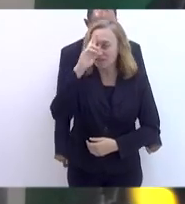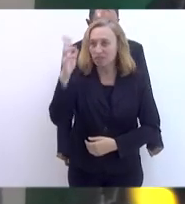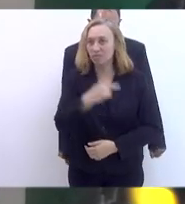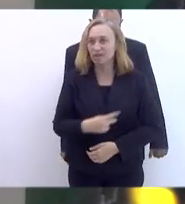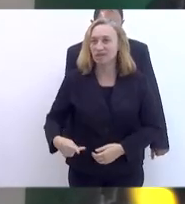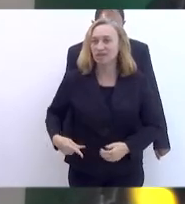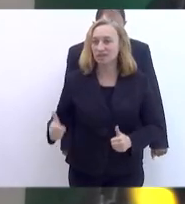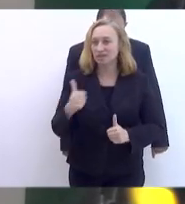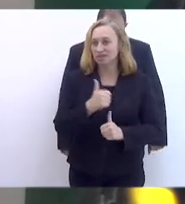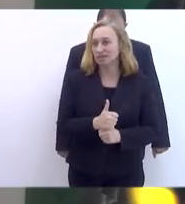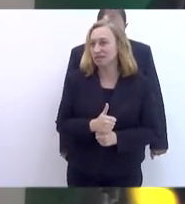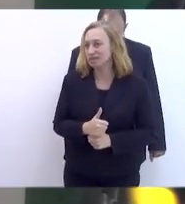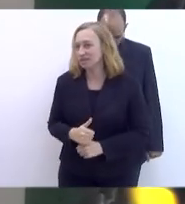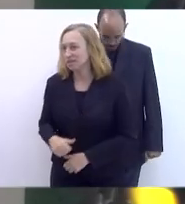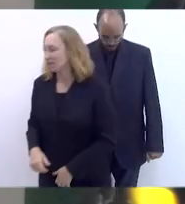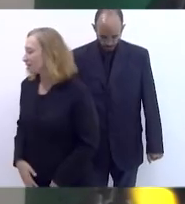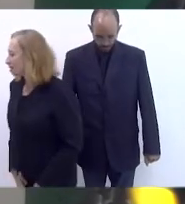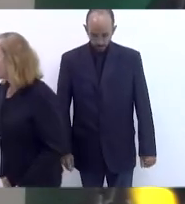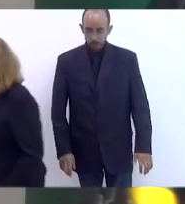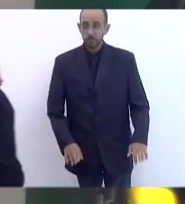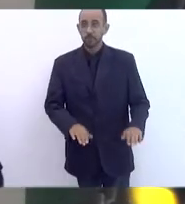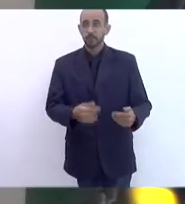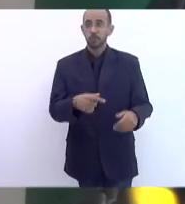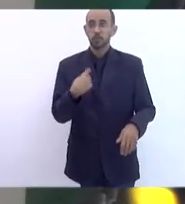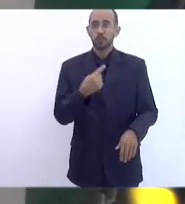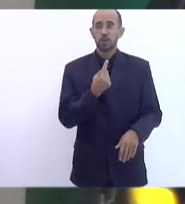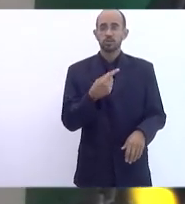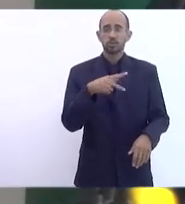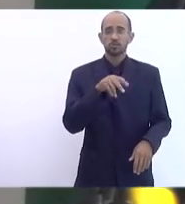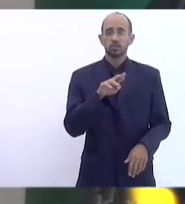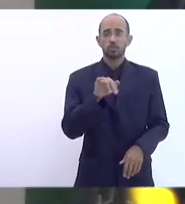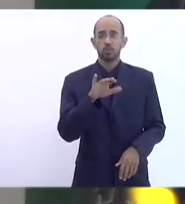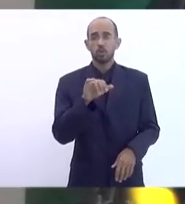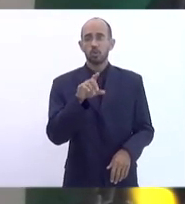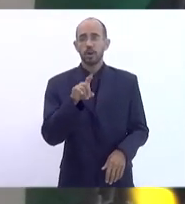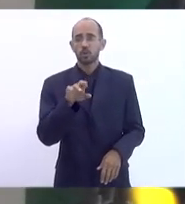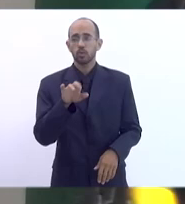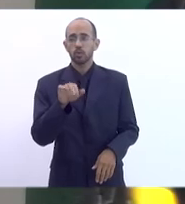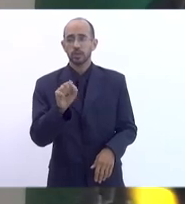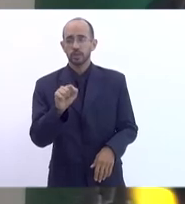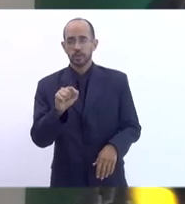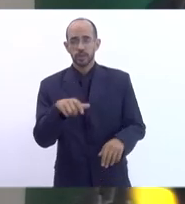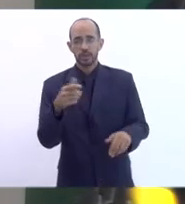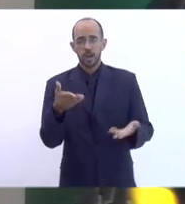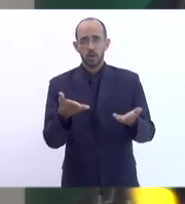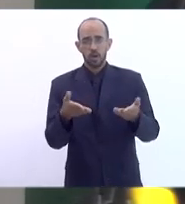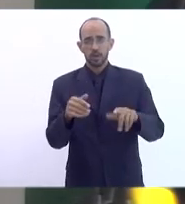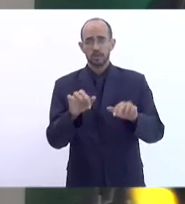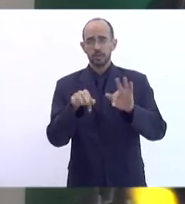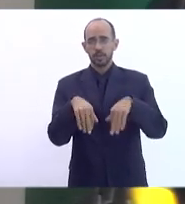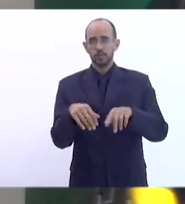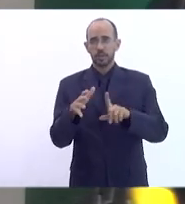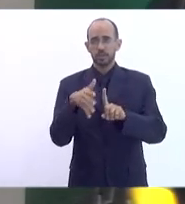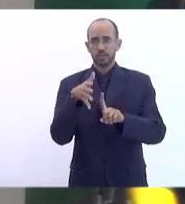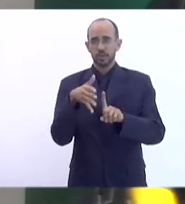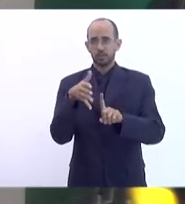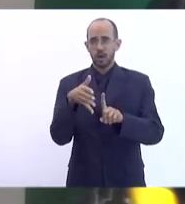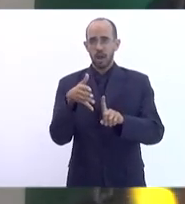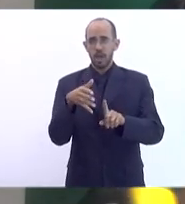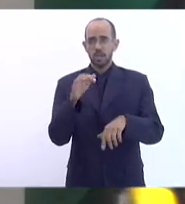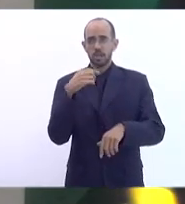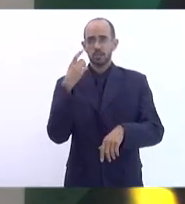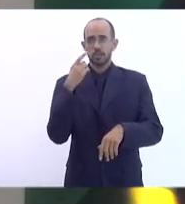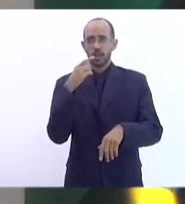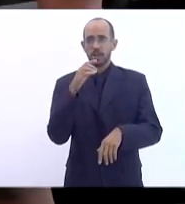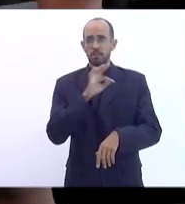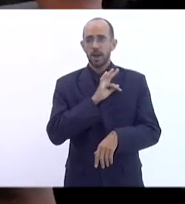Presidente está com a procuradoria aqui e depois exatamente na hora aqui que ele está encerrando a fala deputada Martha